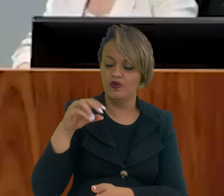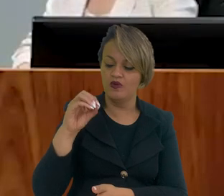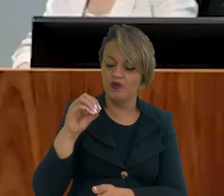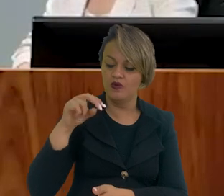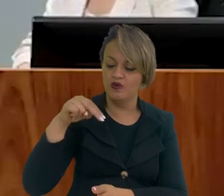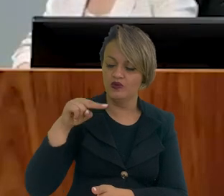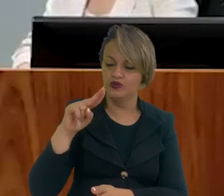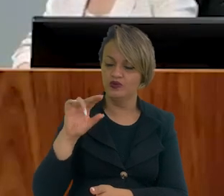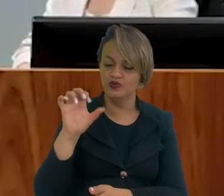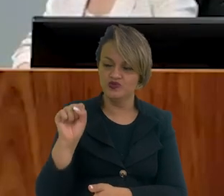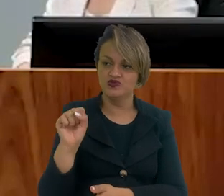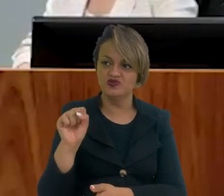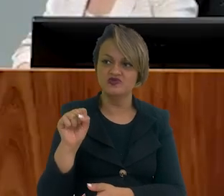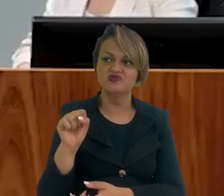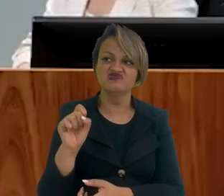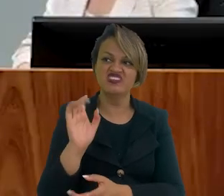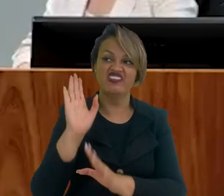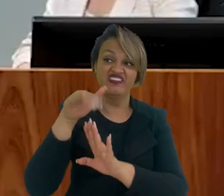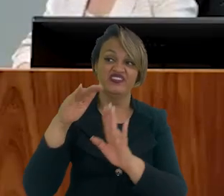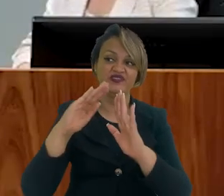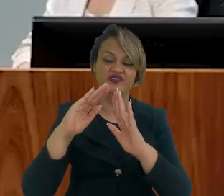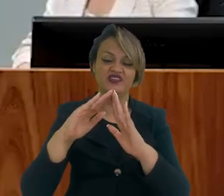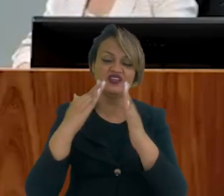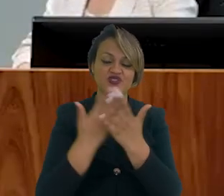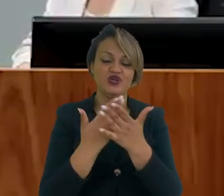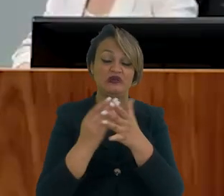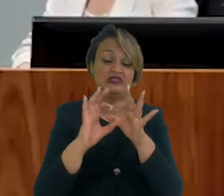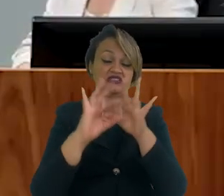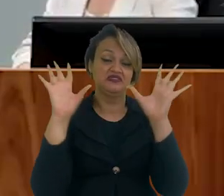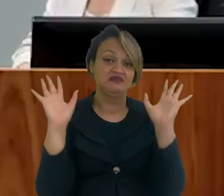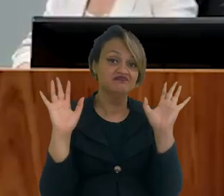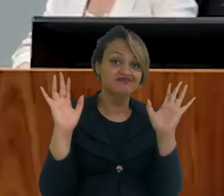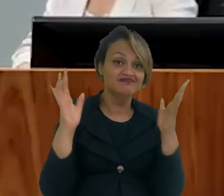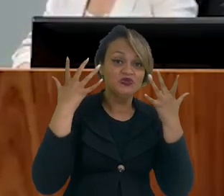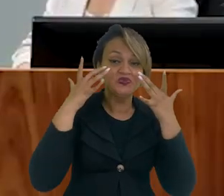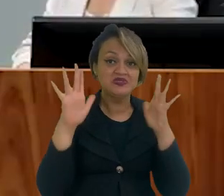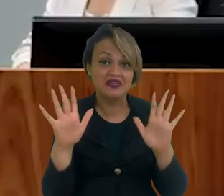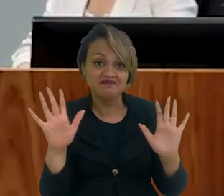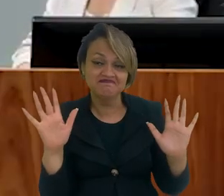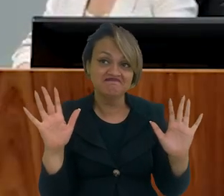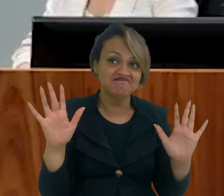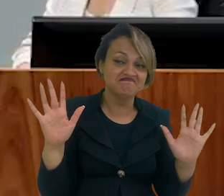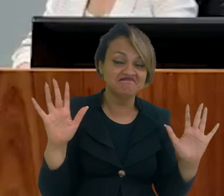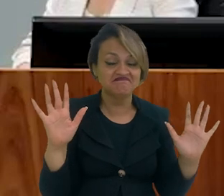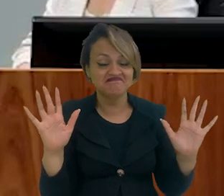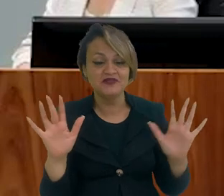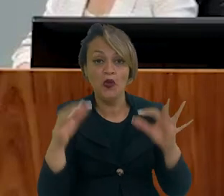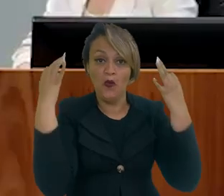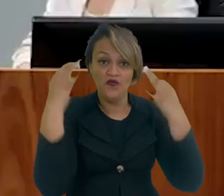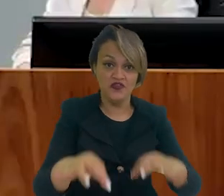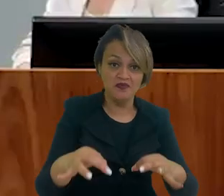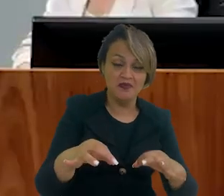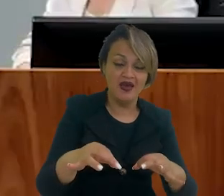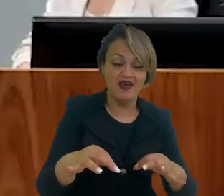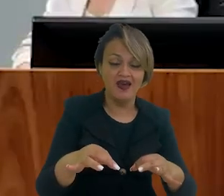é falar que o ônus dinâmico está próximo da Escola Livre já ouviu no exteriores